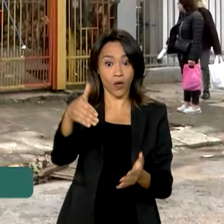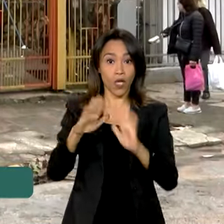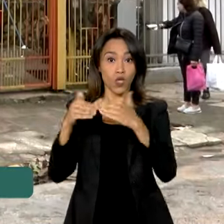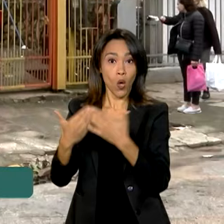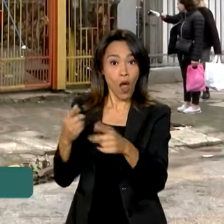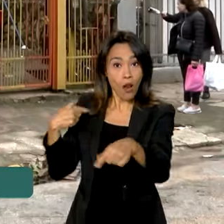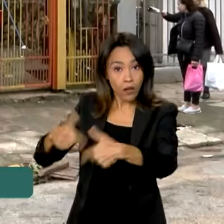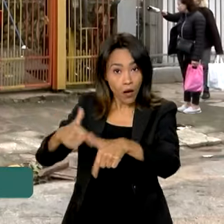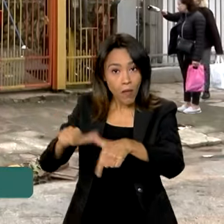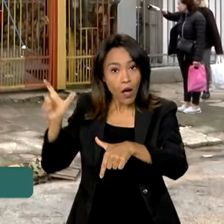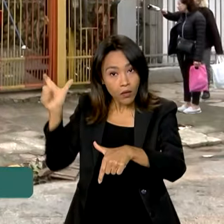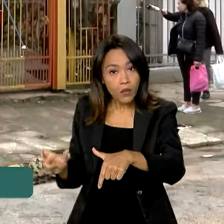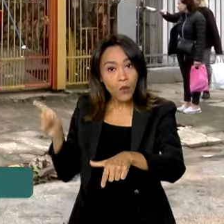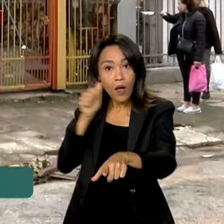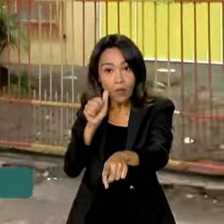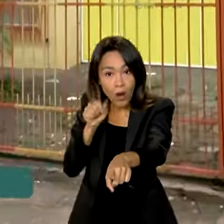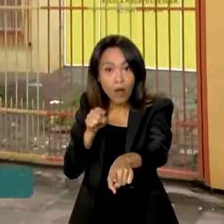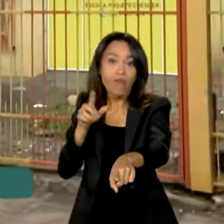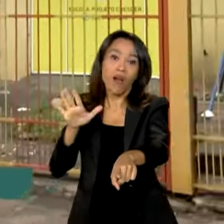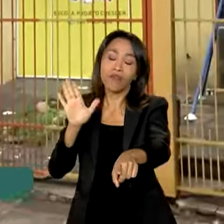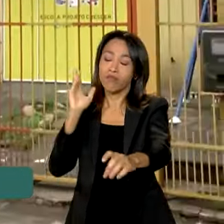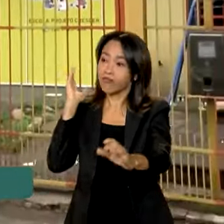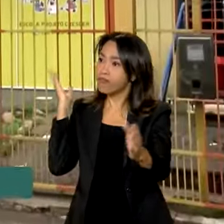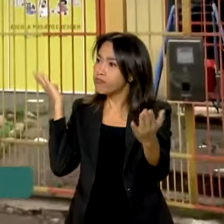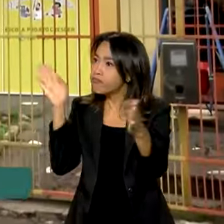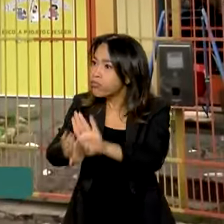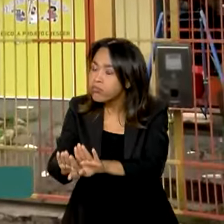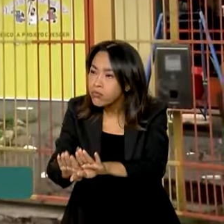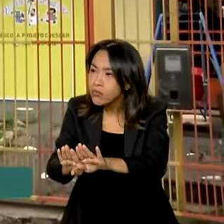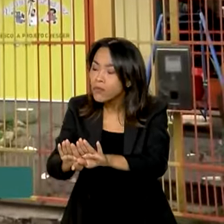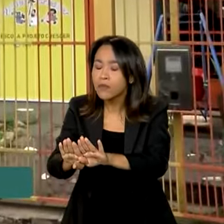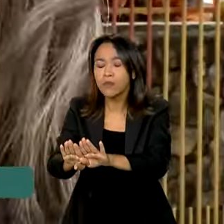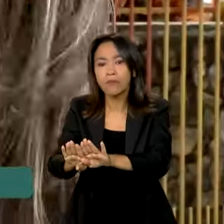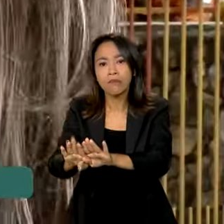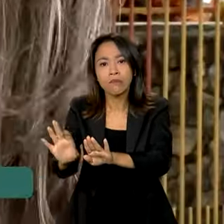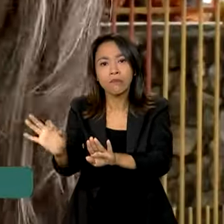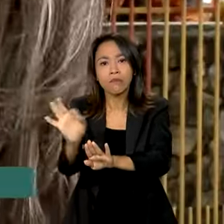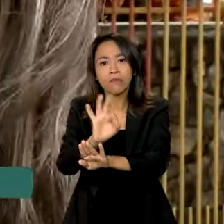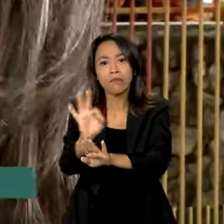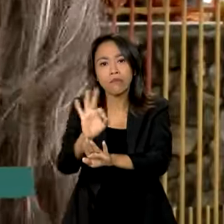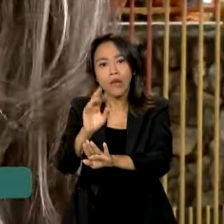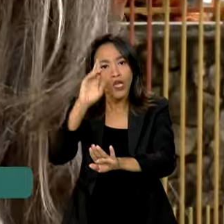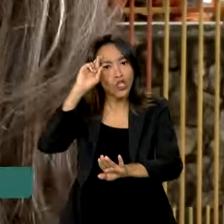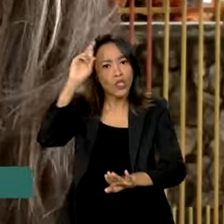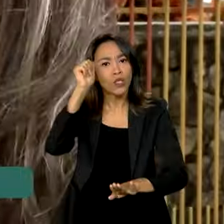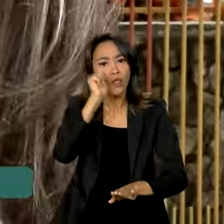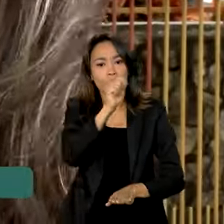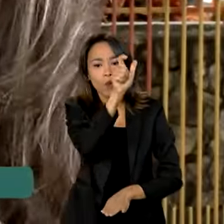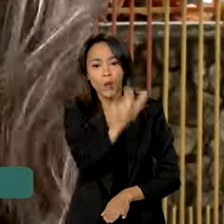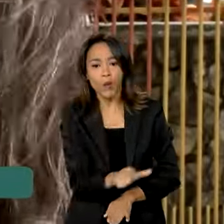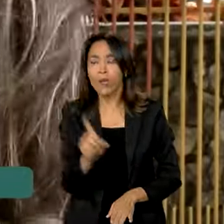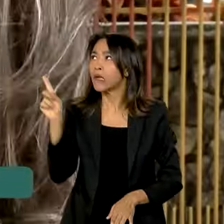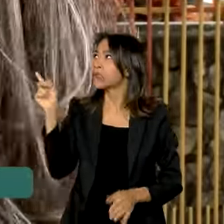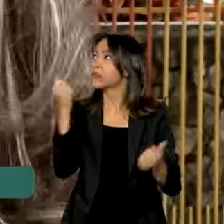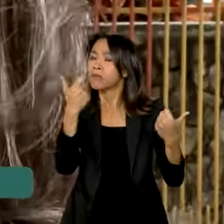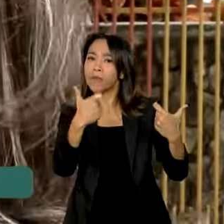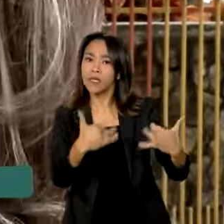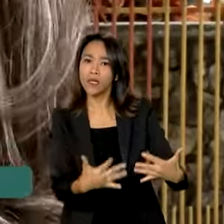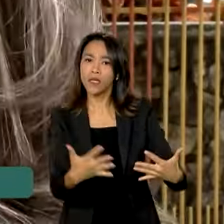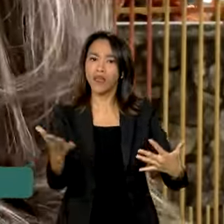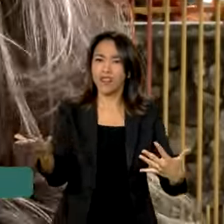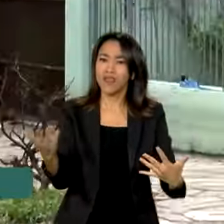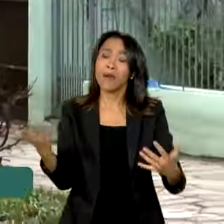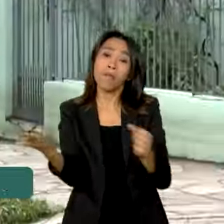na esperança de rever os alunos, mas encontrou as portas fechadas. A diretora da escola, Angelita, explica: